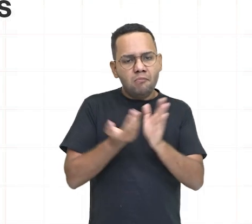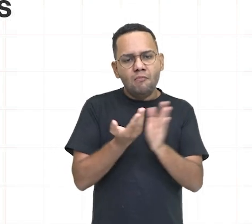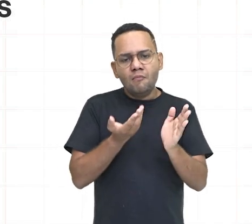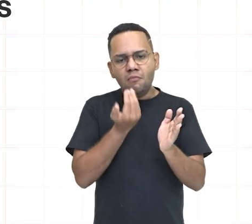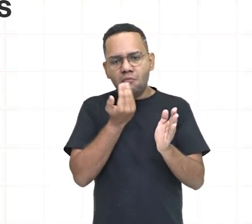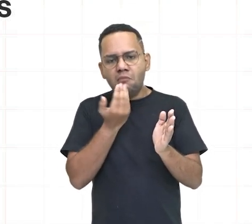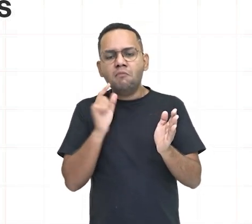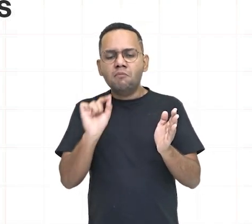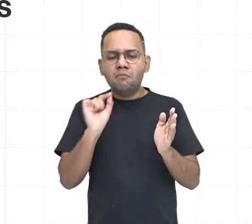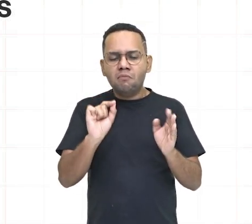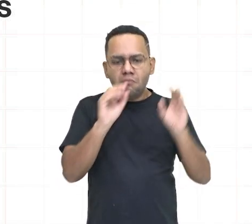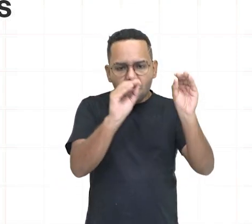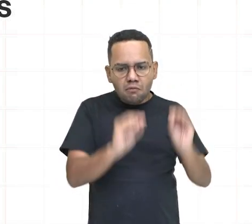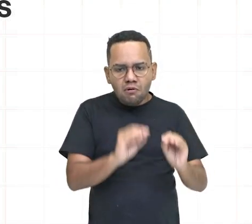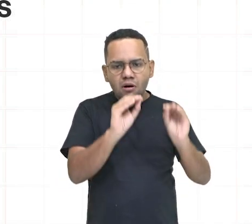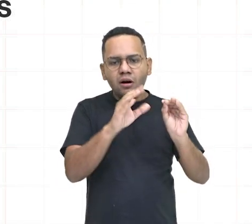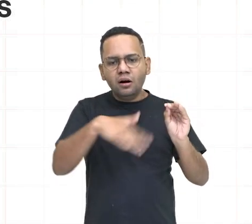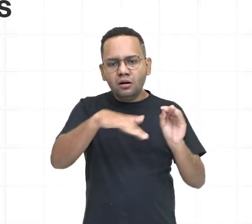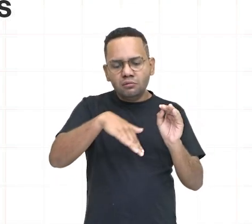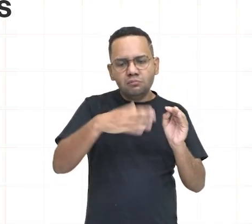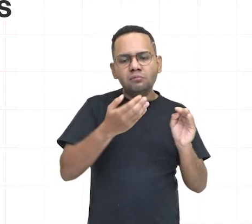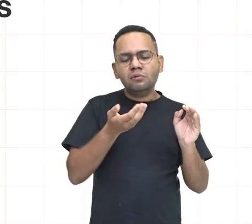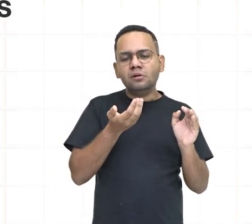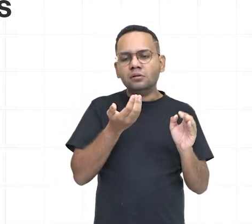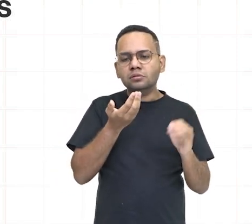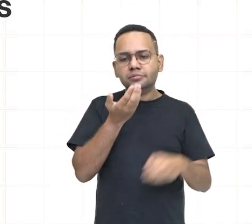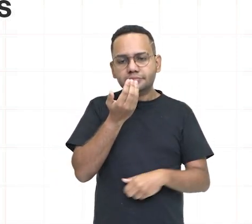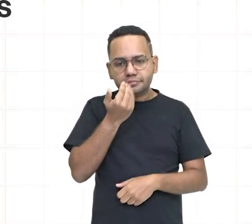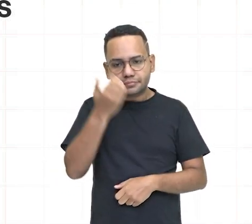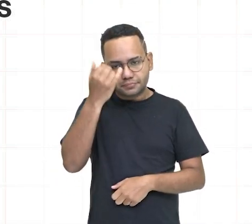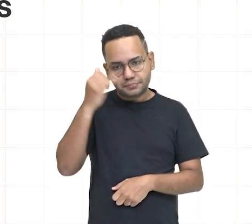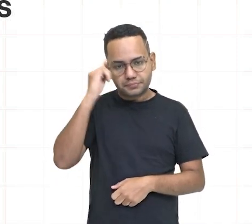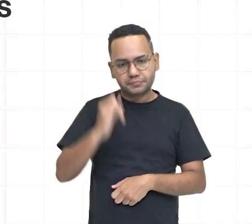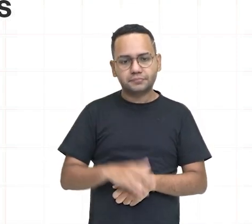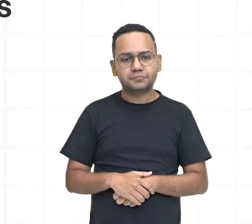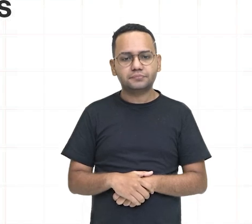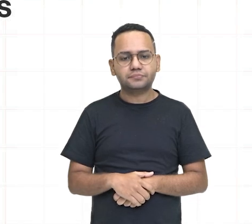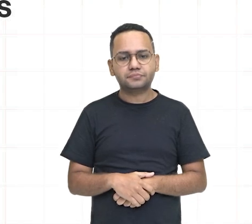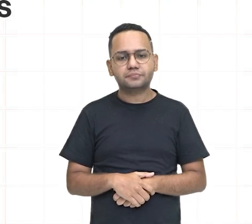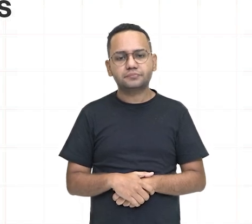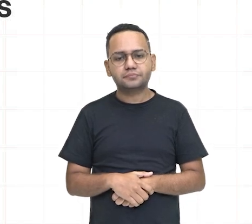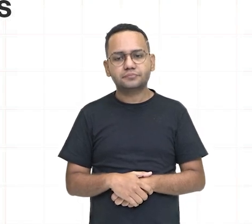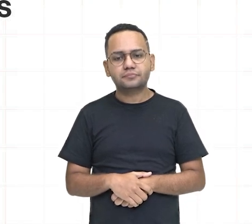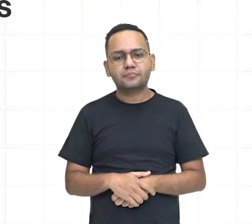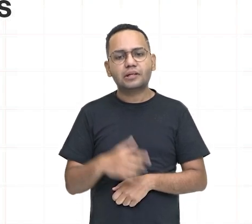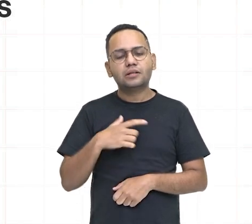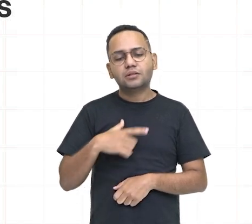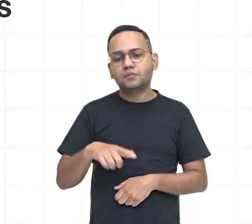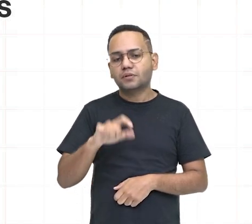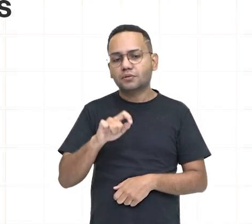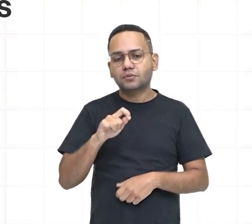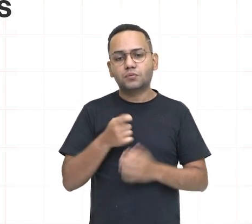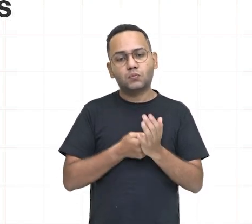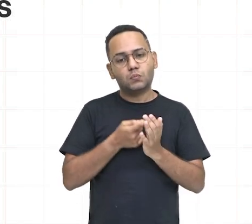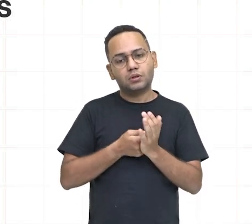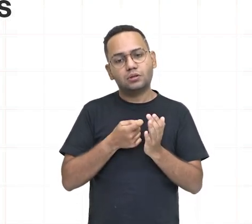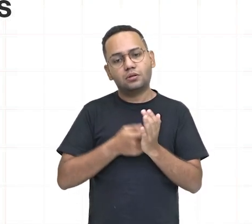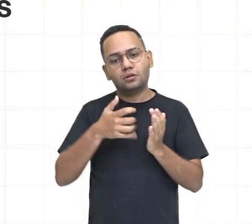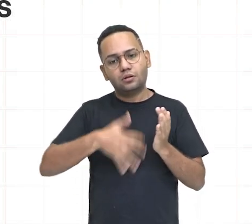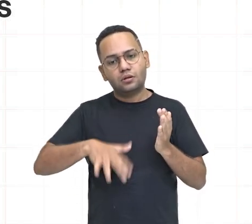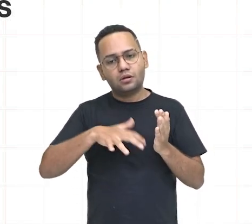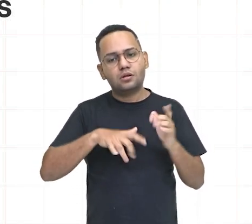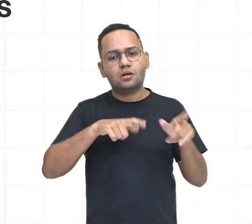alimentação para abastecer a atividade pecuária exigiram a ampliação das áreas agrícolas nos